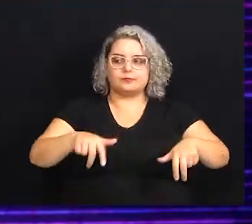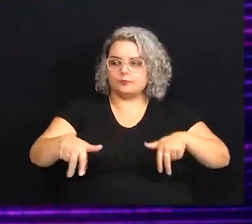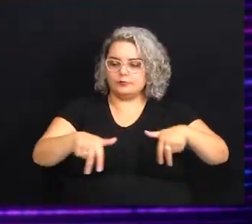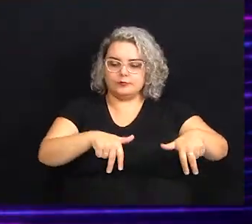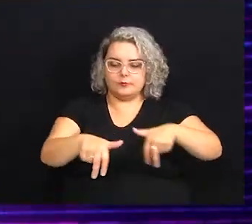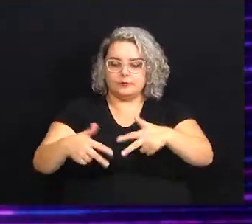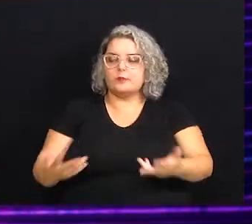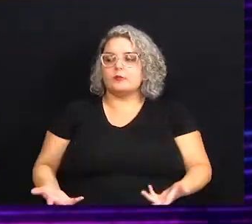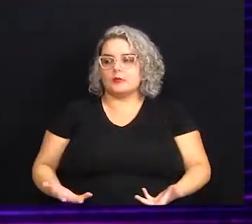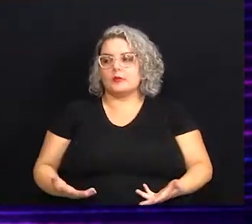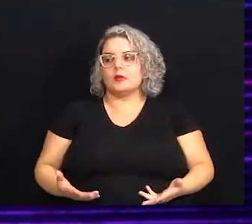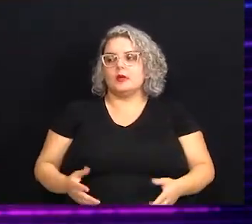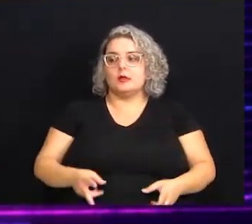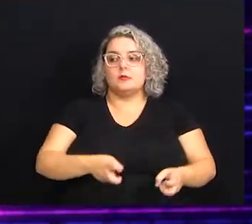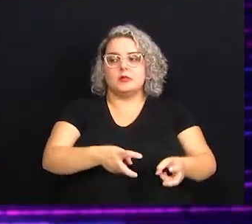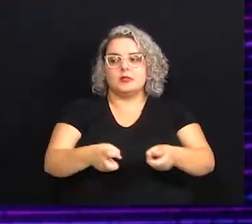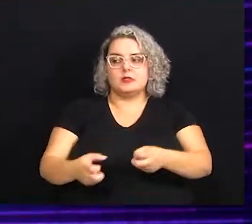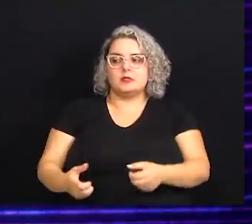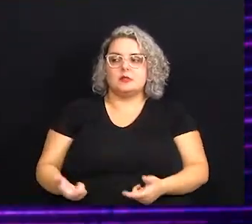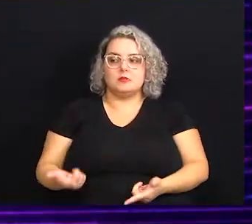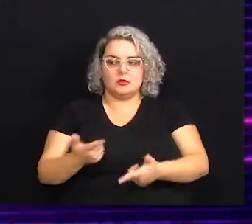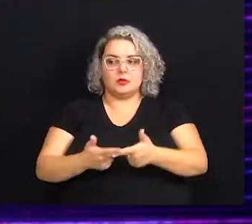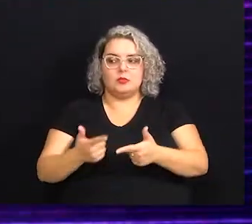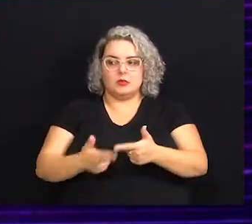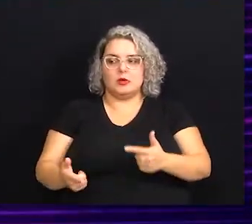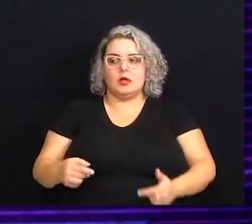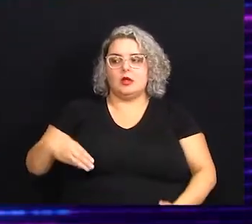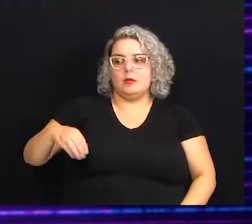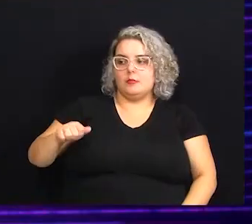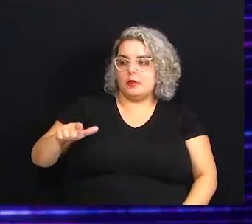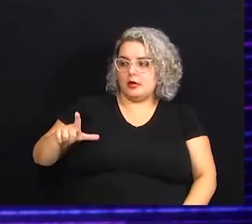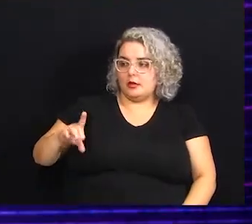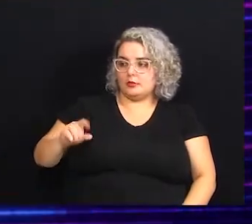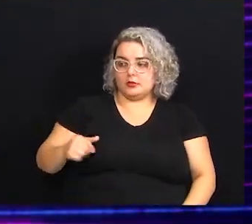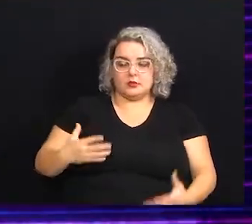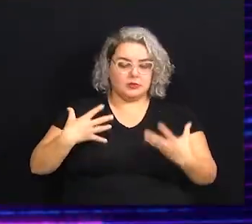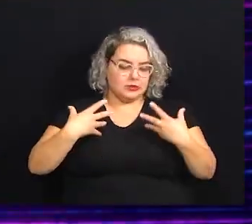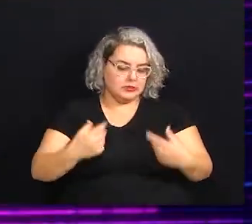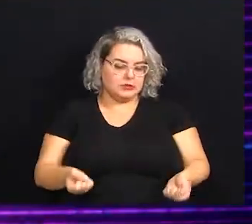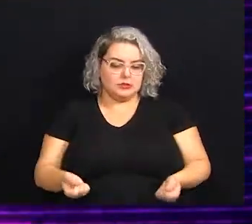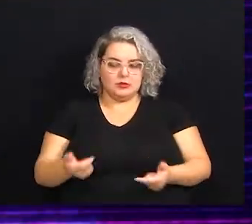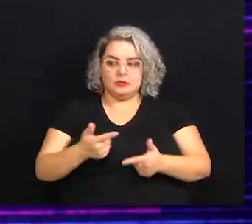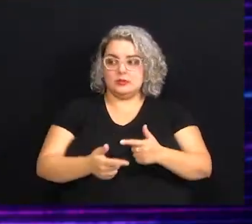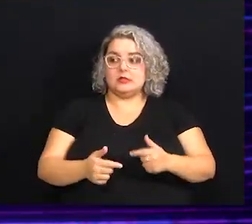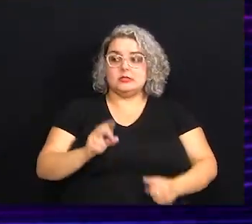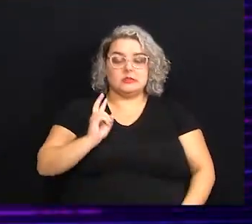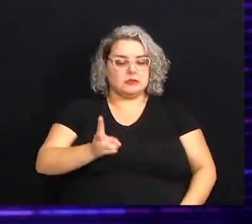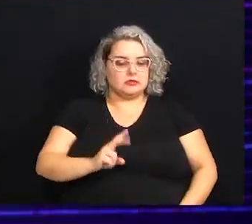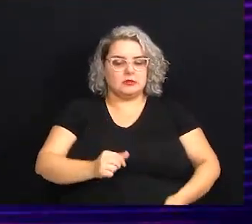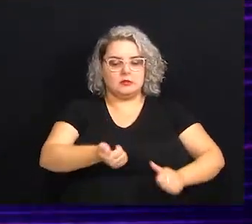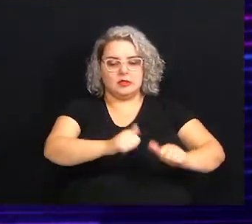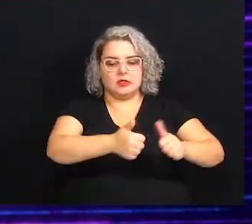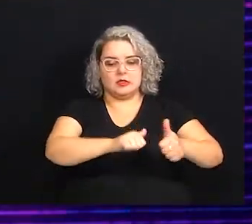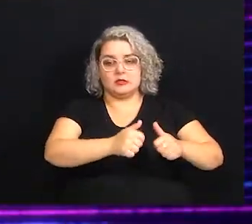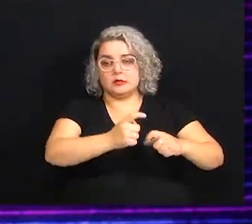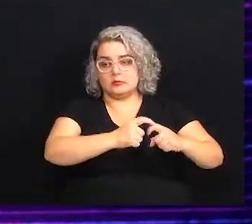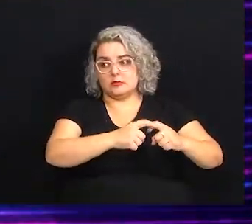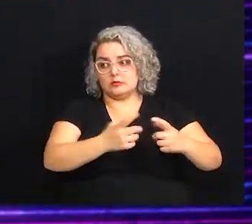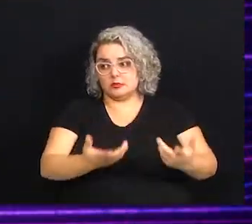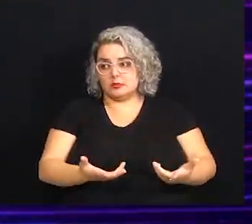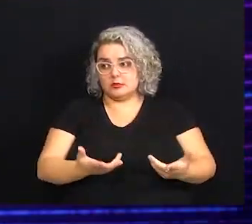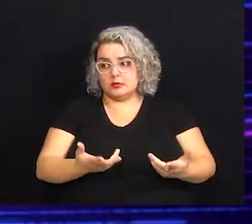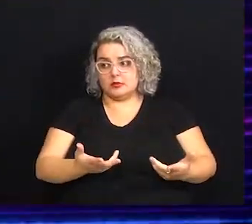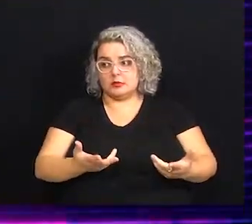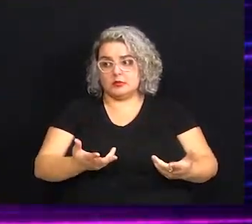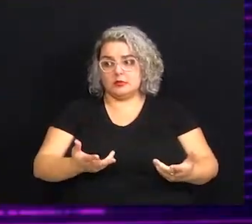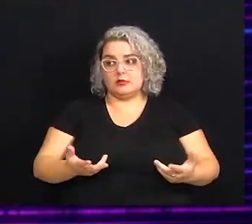qualquer lado onde pode se adotar o problema. A Malda, que ela só se via submetida ao problema, sendo ela analisada por um médico vanguardista como é o protagonista da minha história, ou